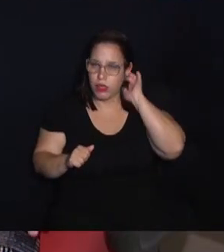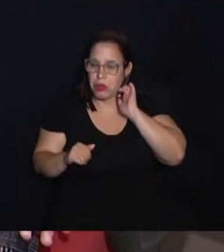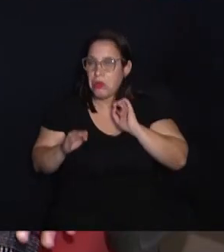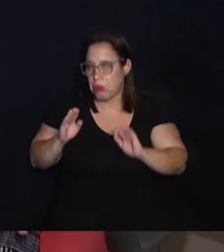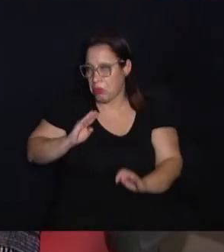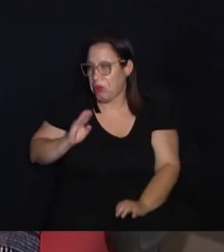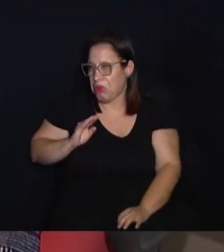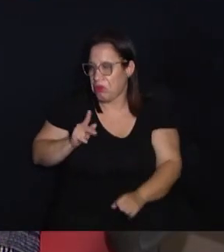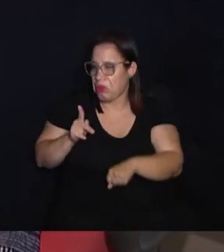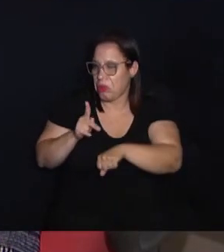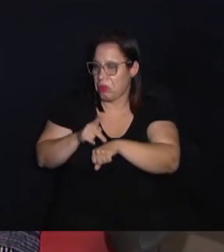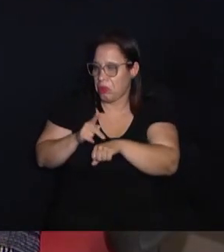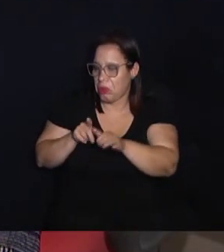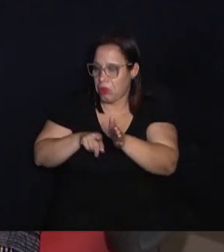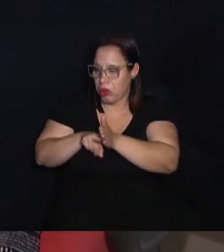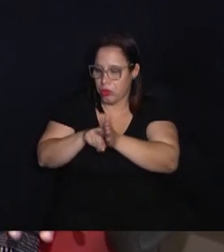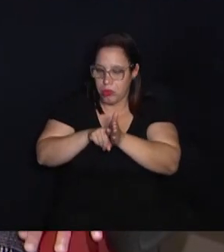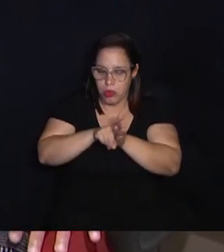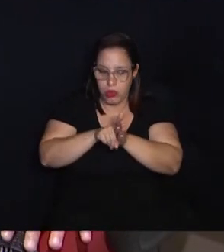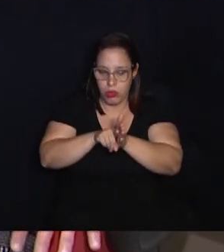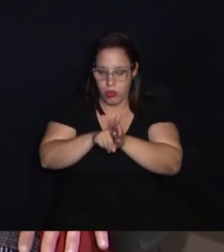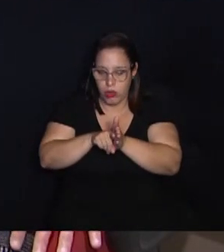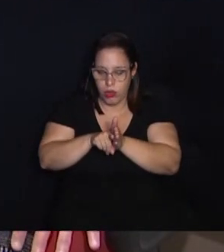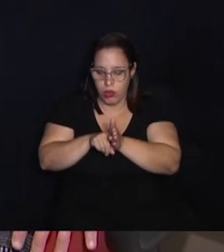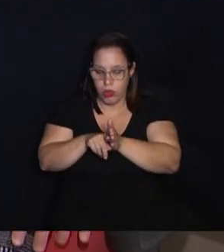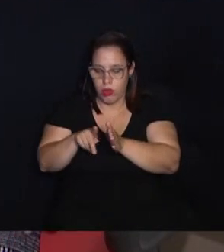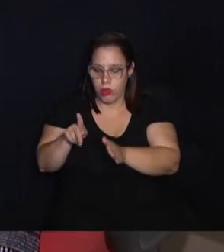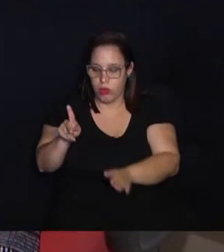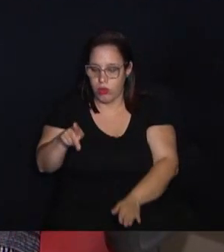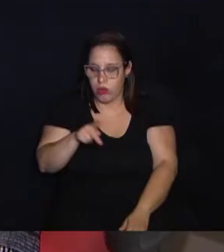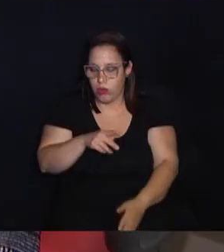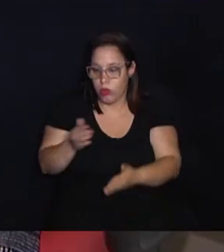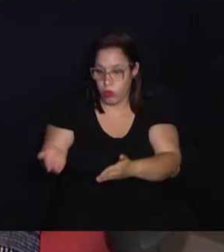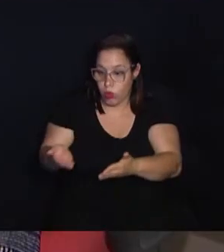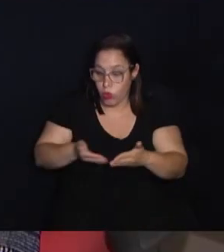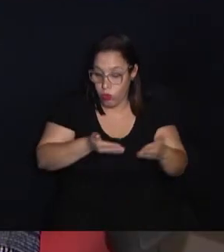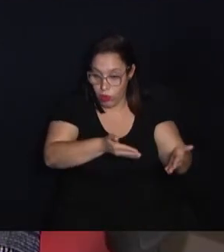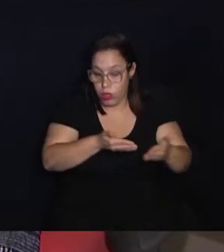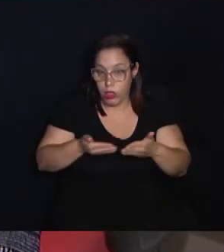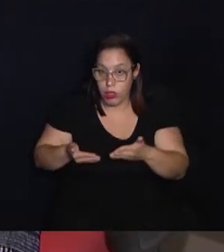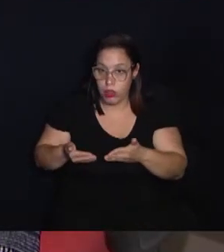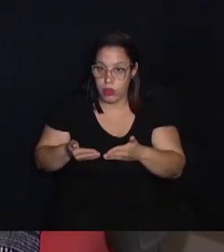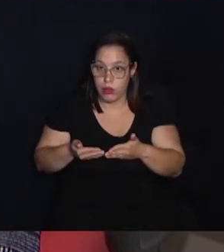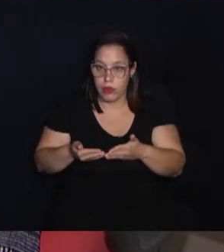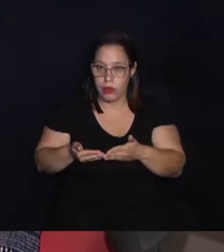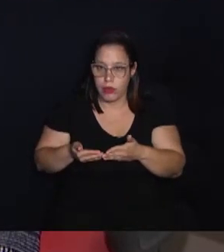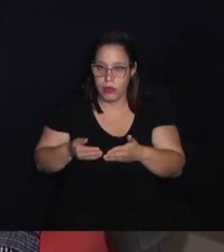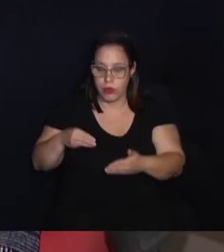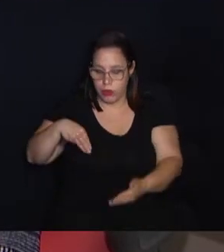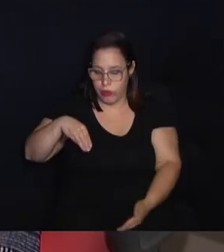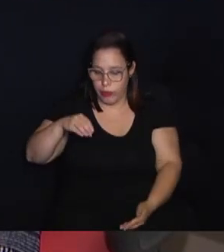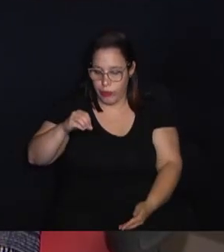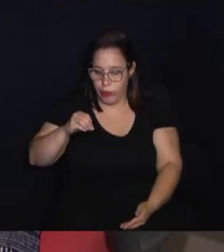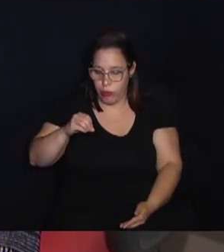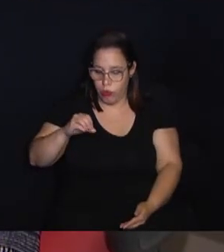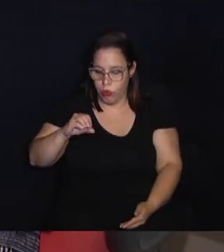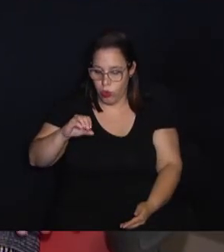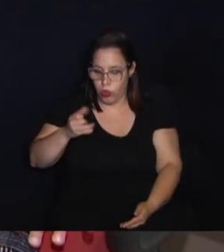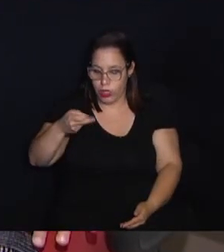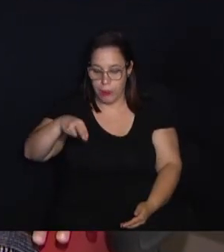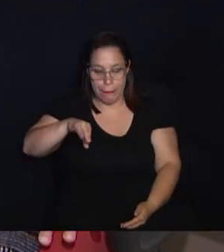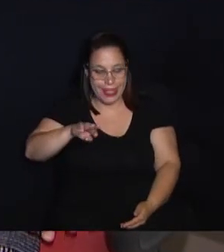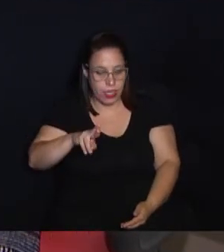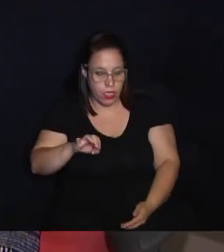não é? De pós-doutorado, fui professora convidada na Universidade do Minho, e também passei por Moçambique, pela África do Sul,